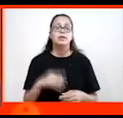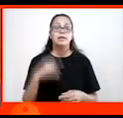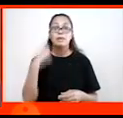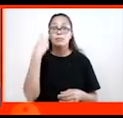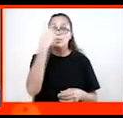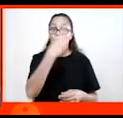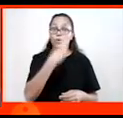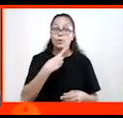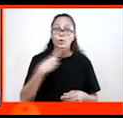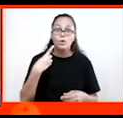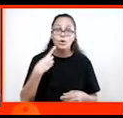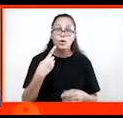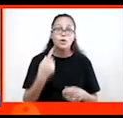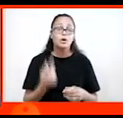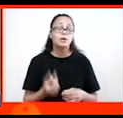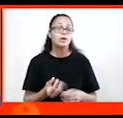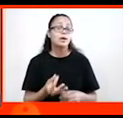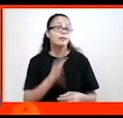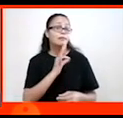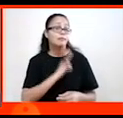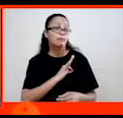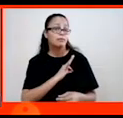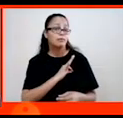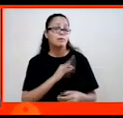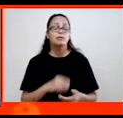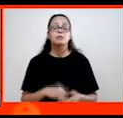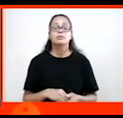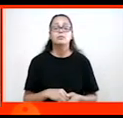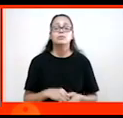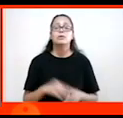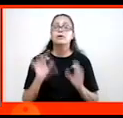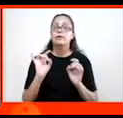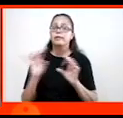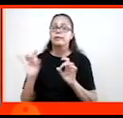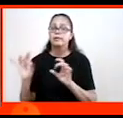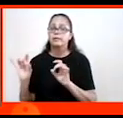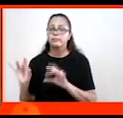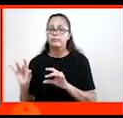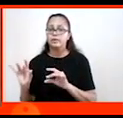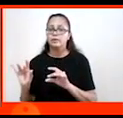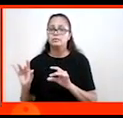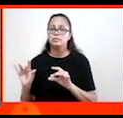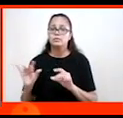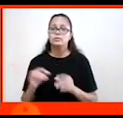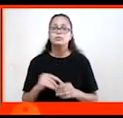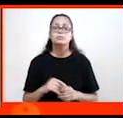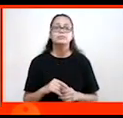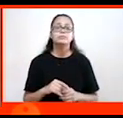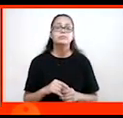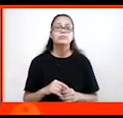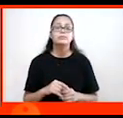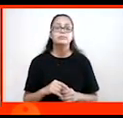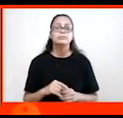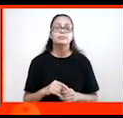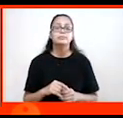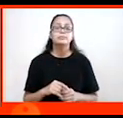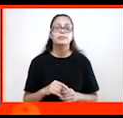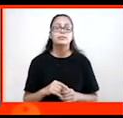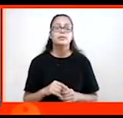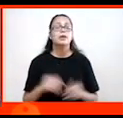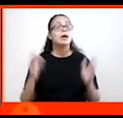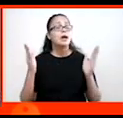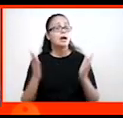por peça. Porque no modo de produção artesanal, o artesão produz seu produto e vende. Então a retribuição que ele tem do seu trabalho é através da venda daquela